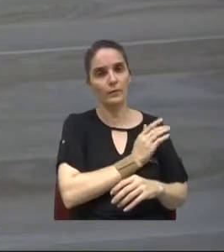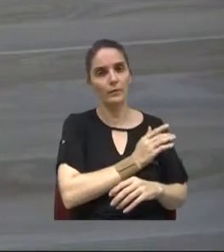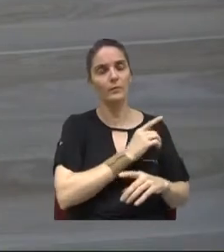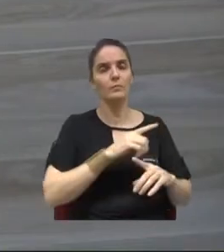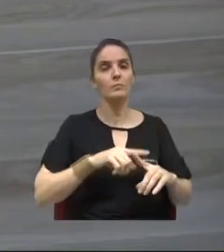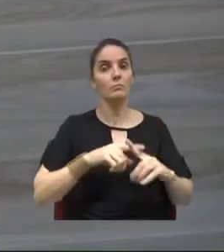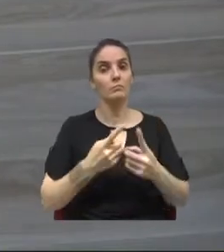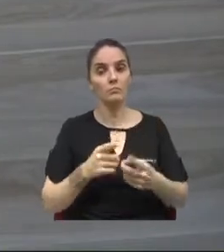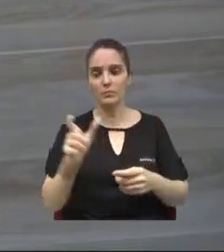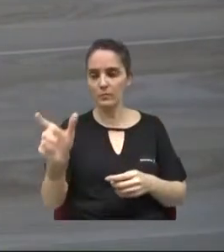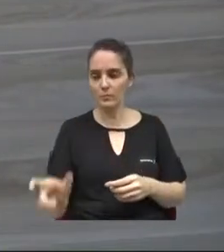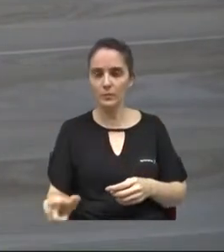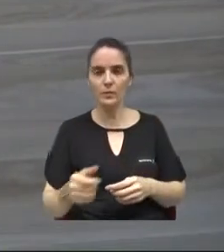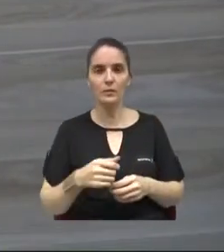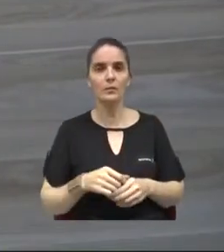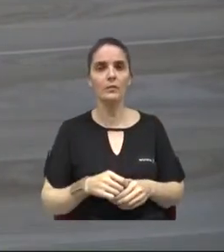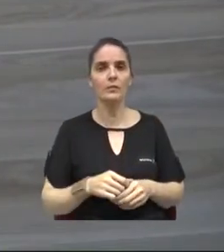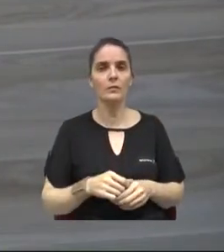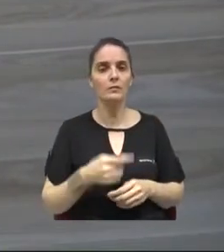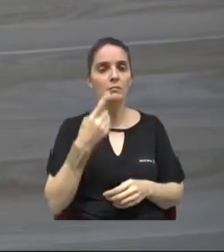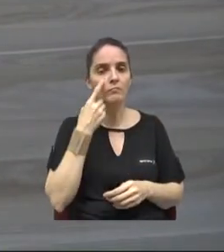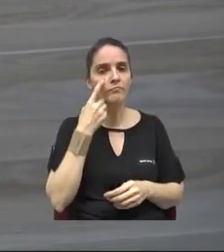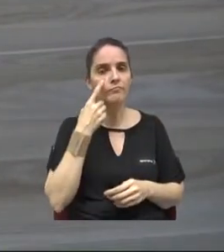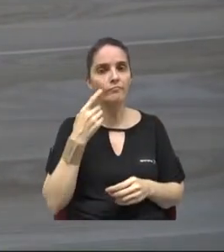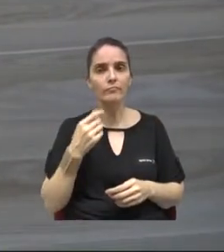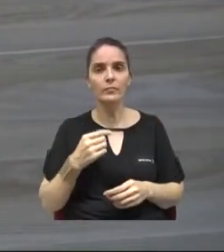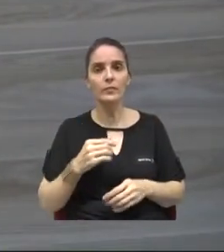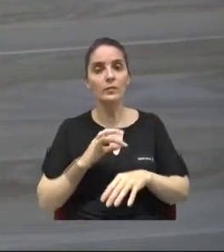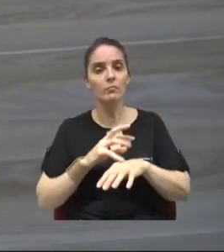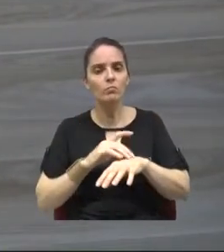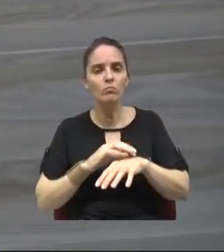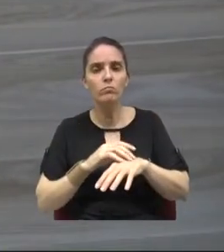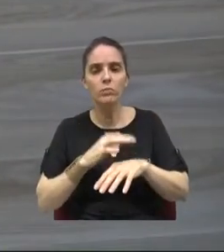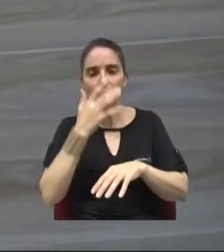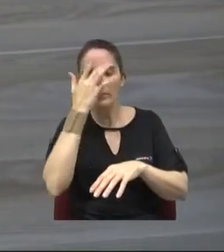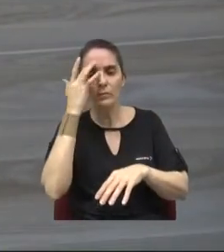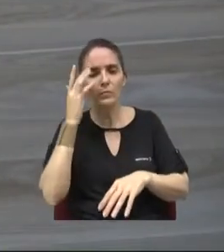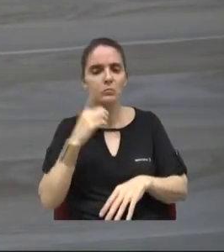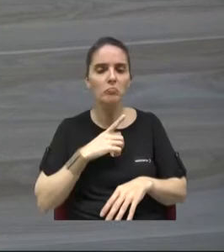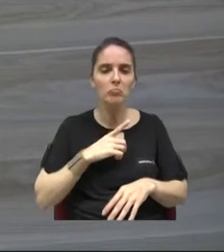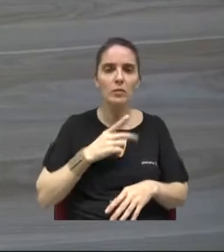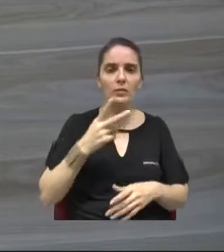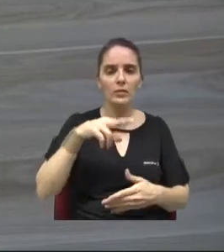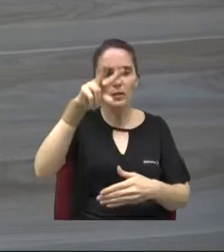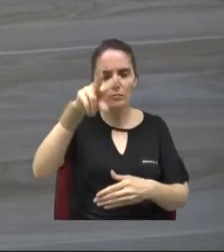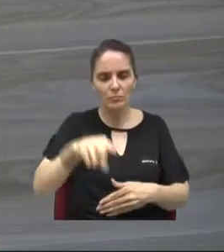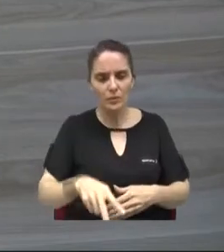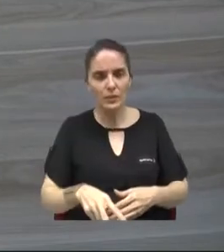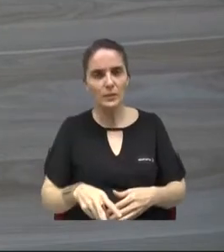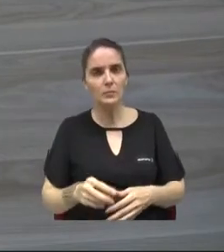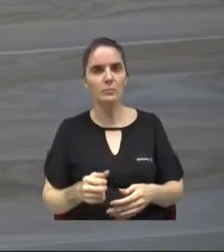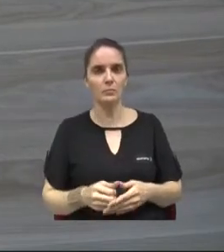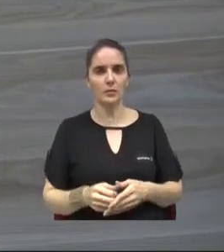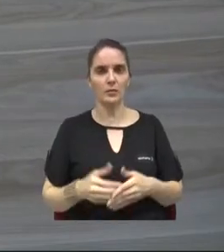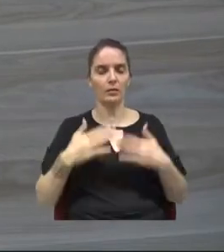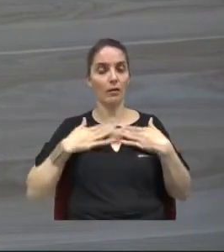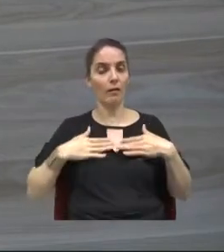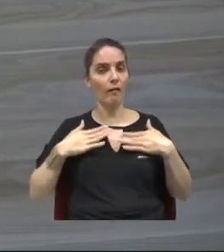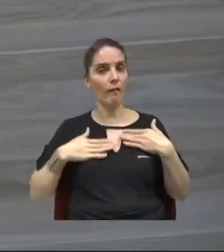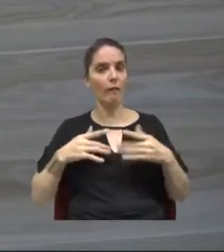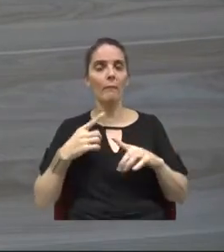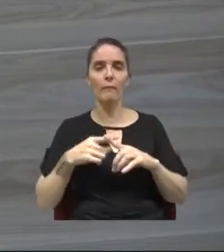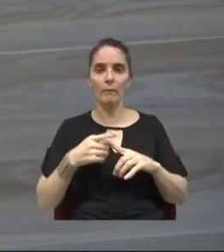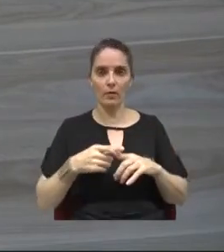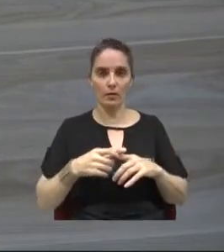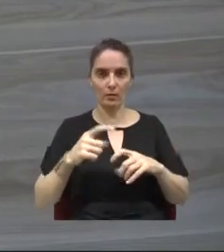ver as doenças que seu paciente tem. Ele não faz, o especialista, normalmente, a